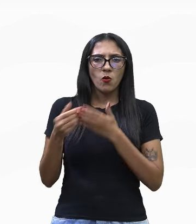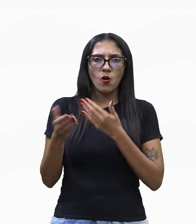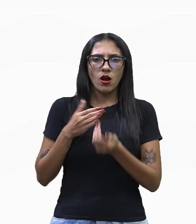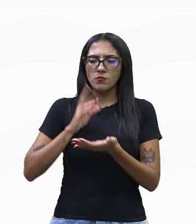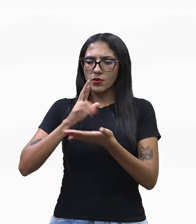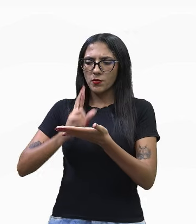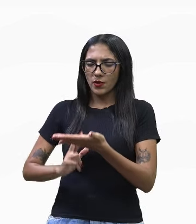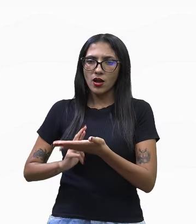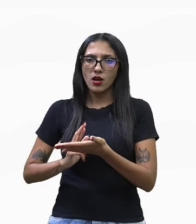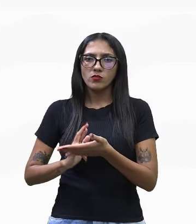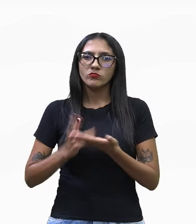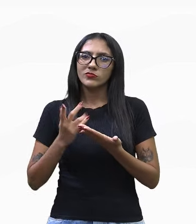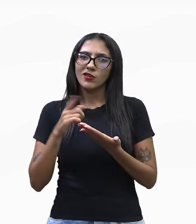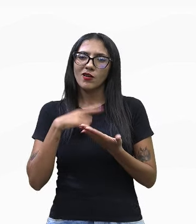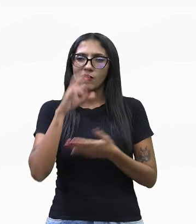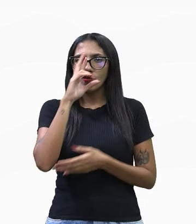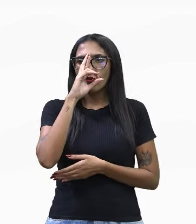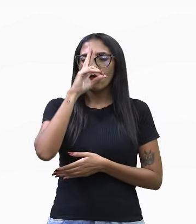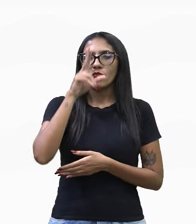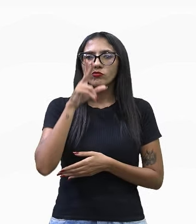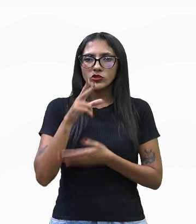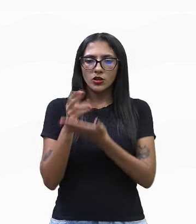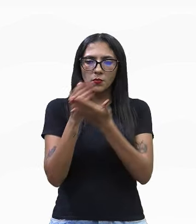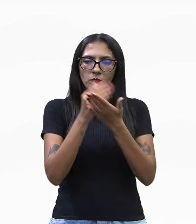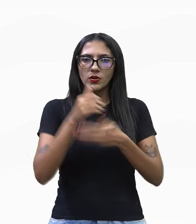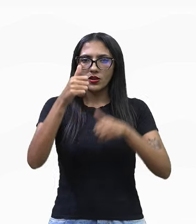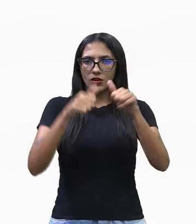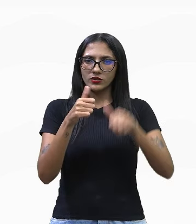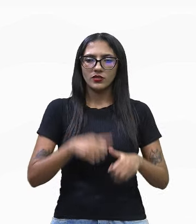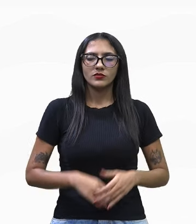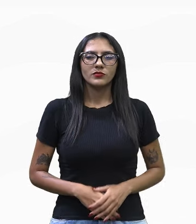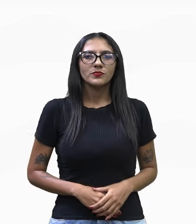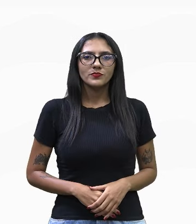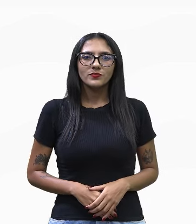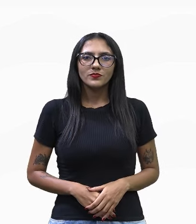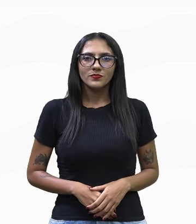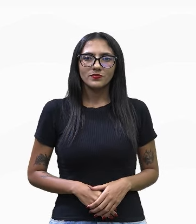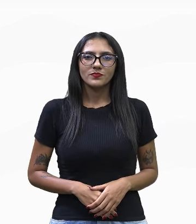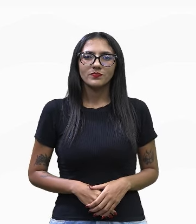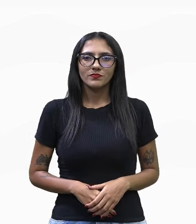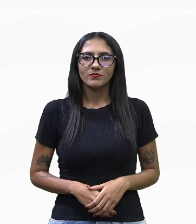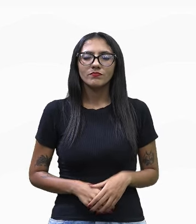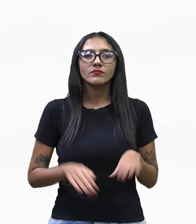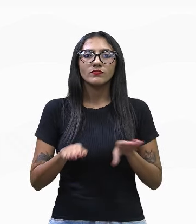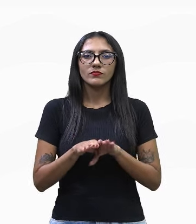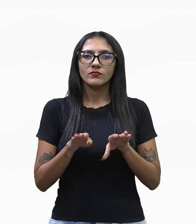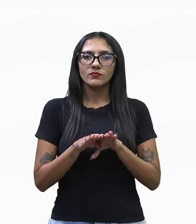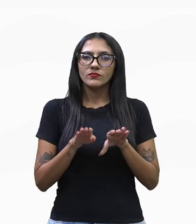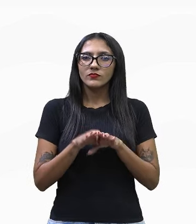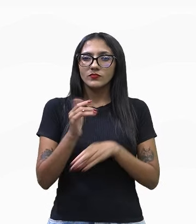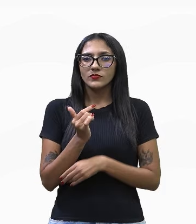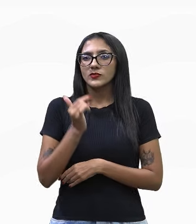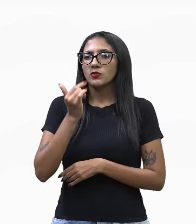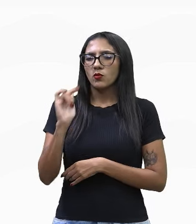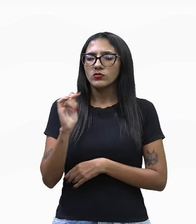realmente on está precisando né professora sim e algo que foi falado aqui não é ao longo aí que nós estivemos explorando